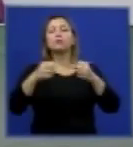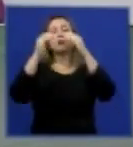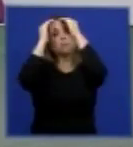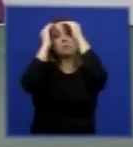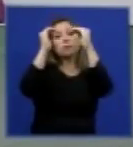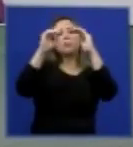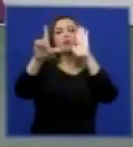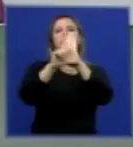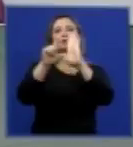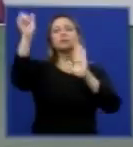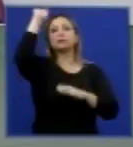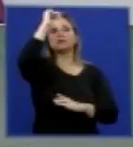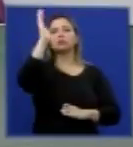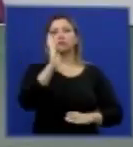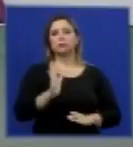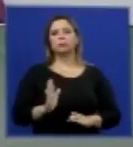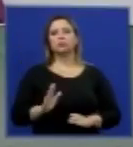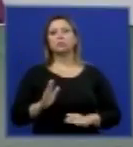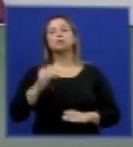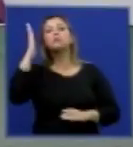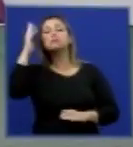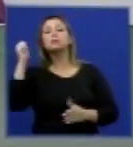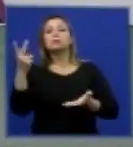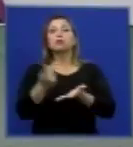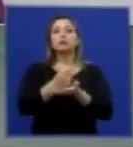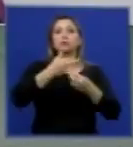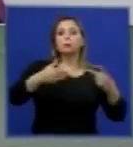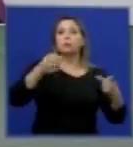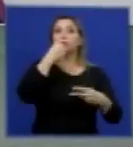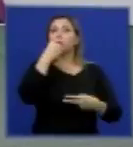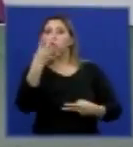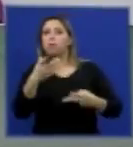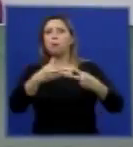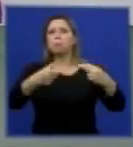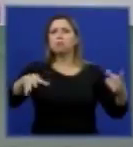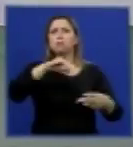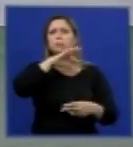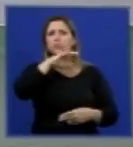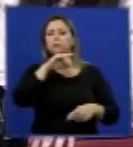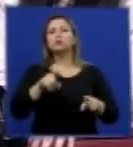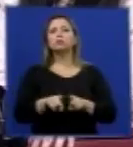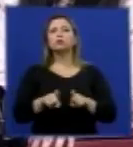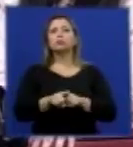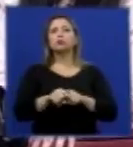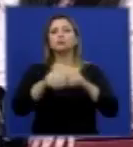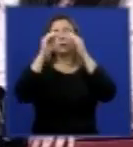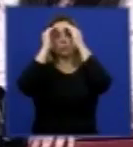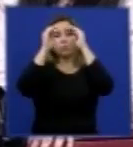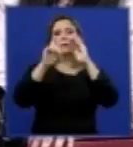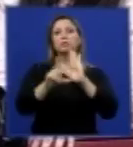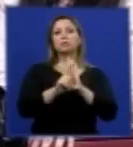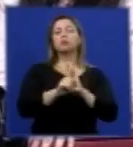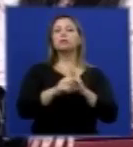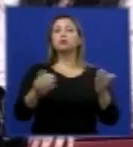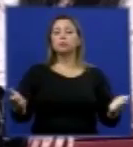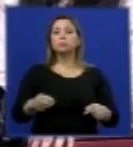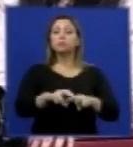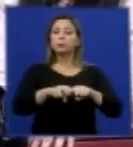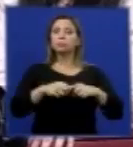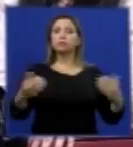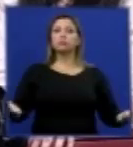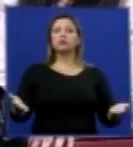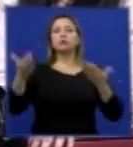brasileira e com as consequências e com os fundamentos constitucionais. Os meus agradecimentos se devem principalmente